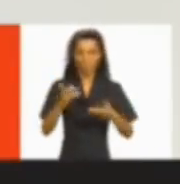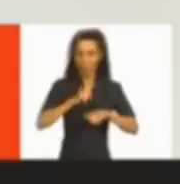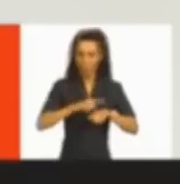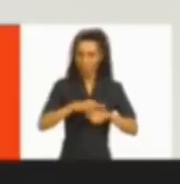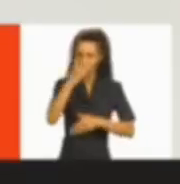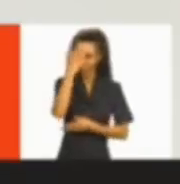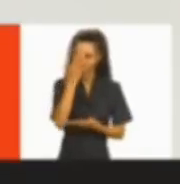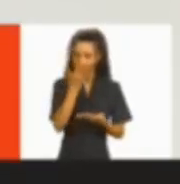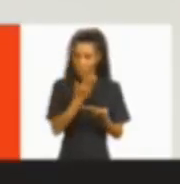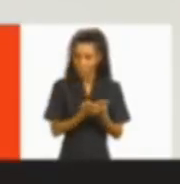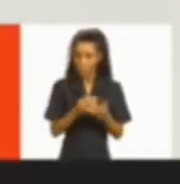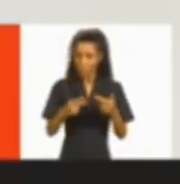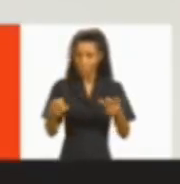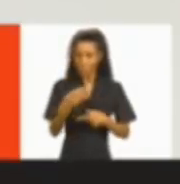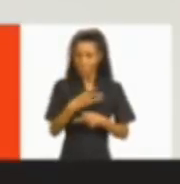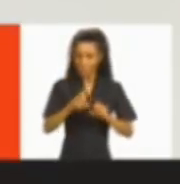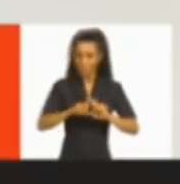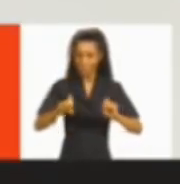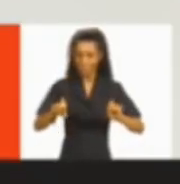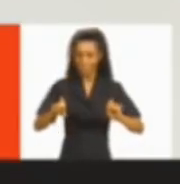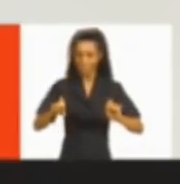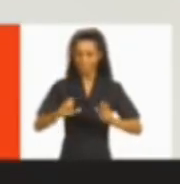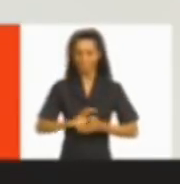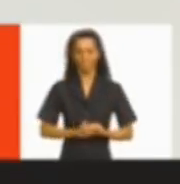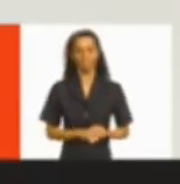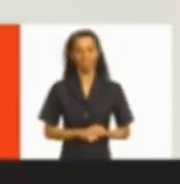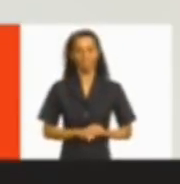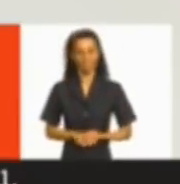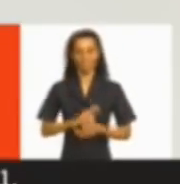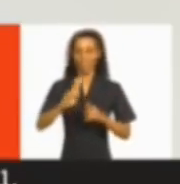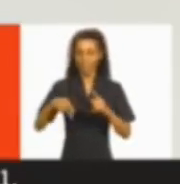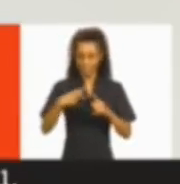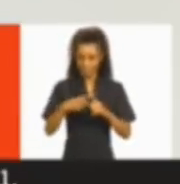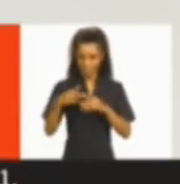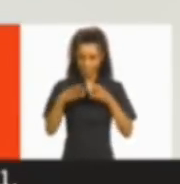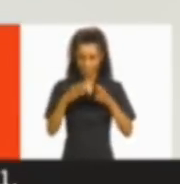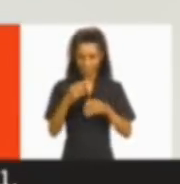Canoas. Agora é tempo de acreditar e hora de renovar. 1525.